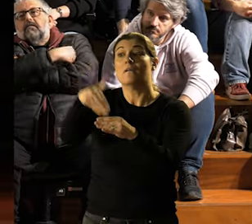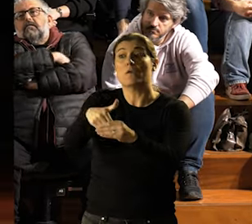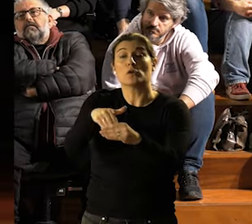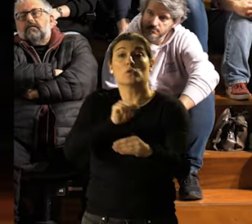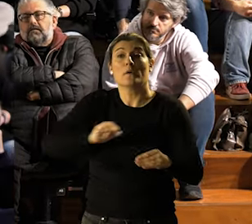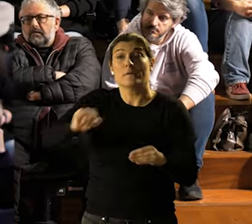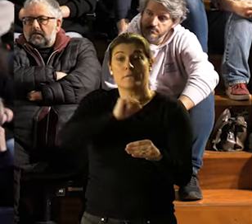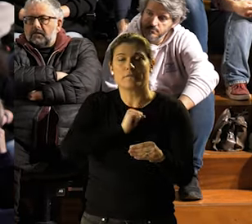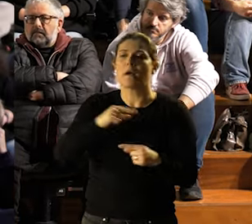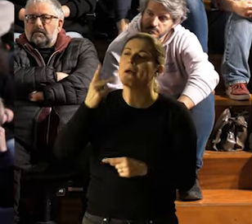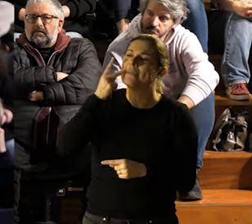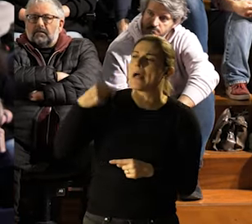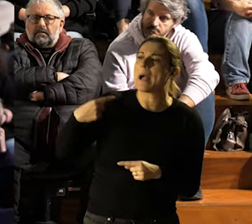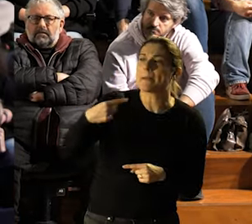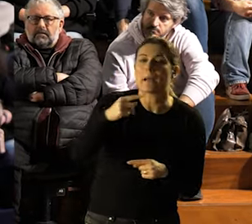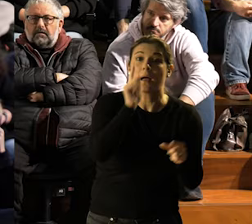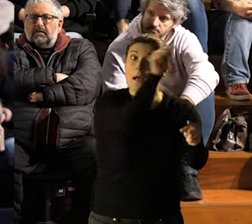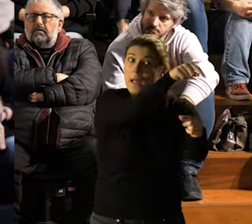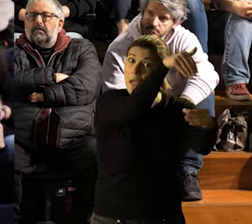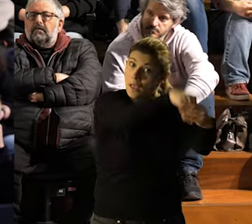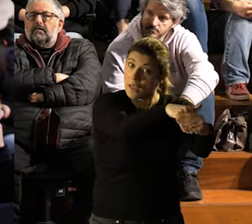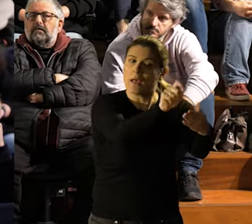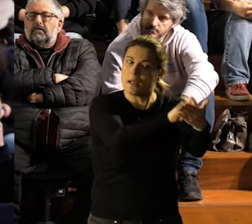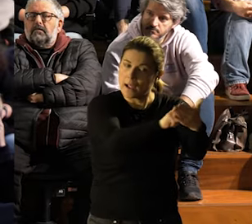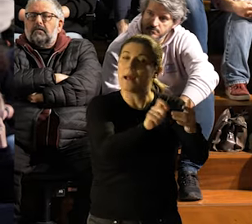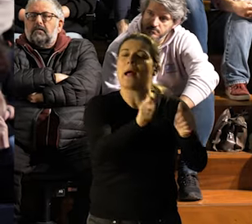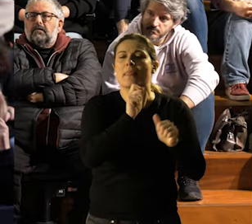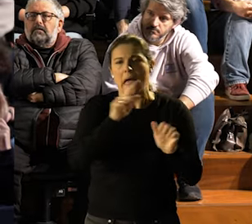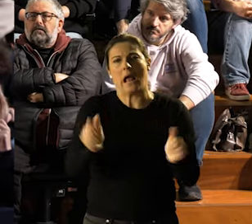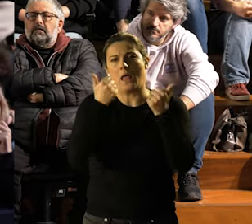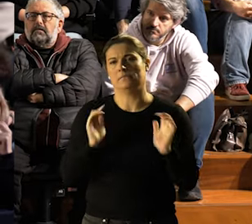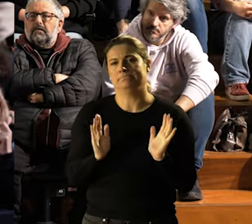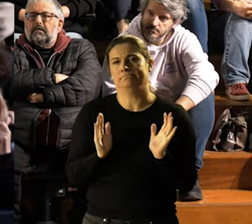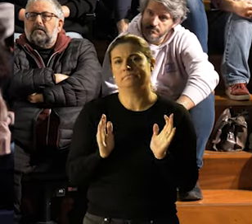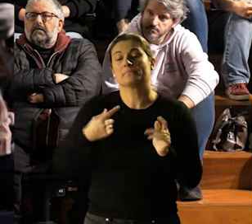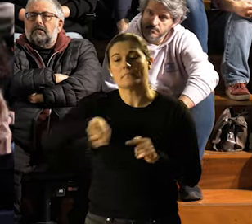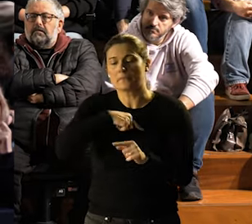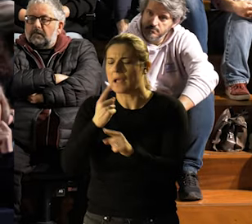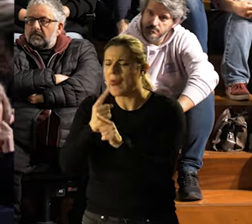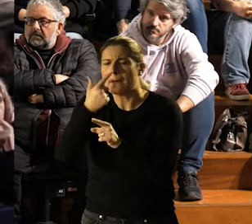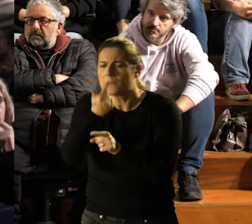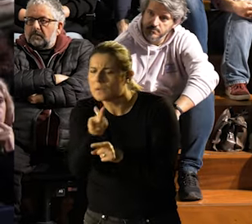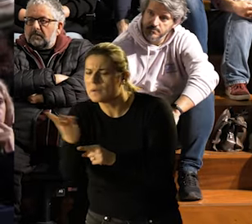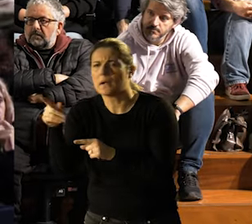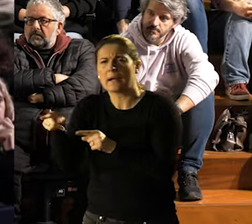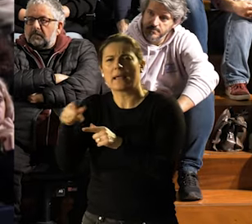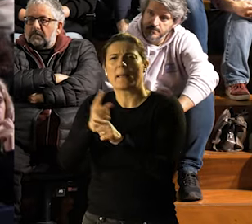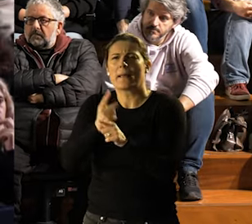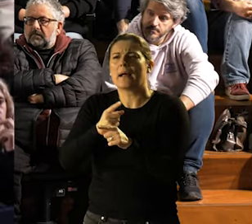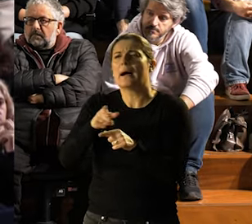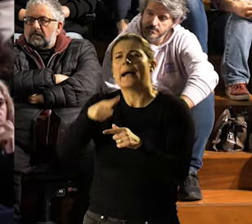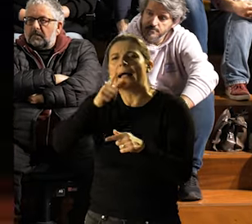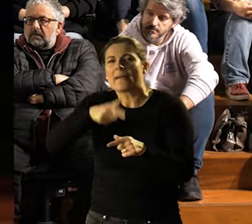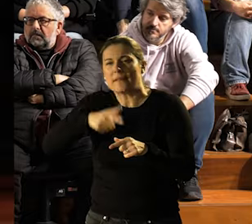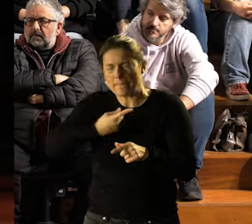dos fardos do dia a dia até às urnas podemos vencer se nós levarmos aqueles cafés que são necessários para aguentar o dia que n